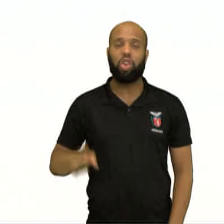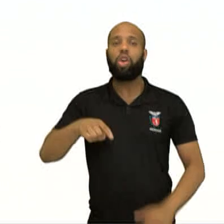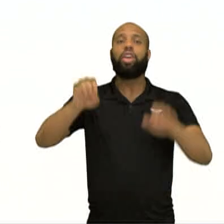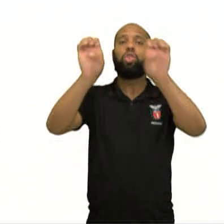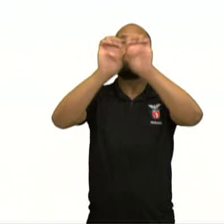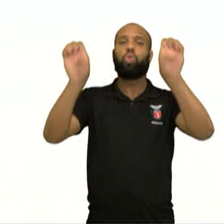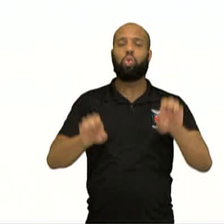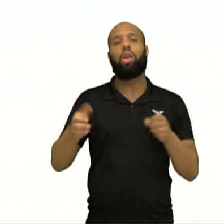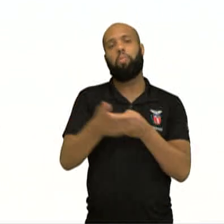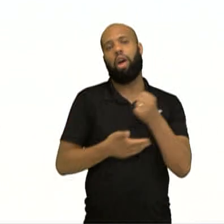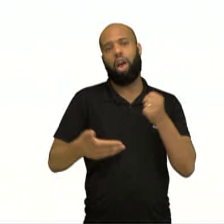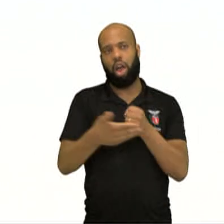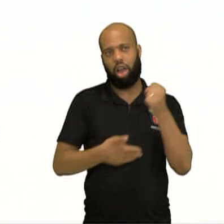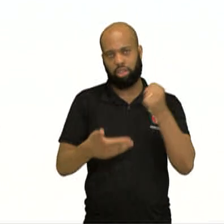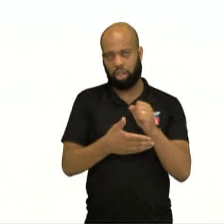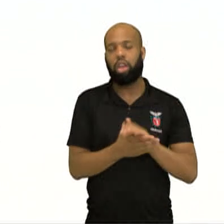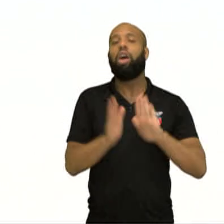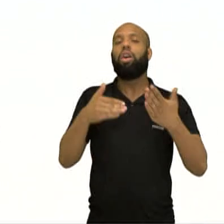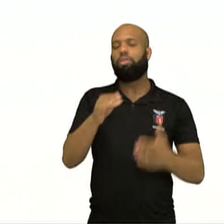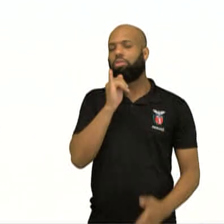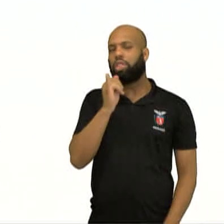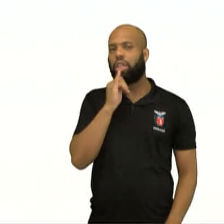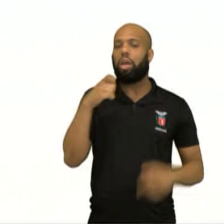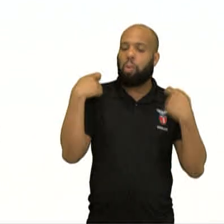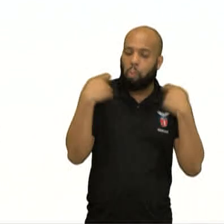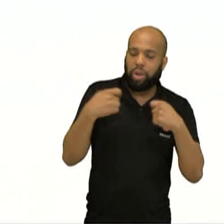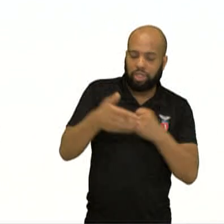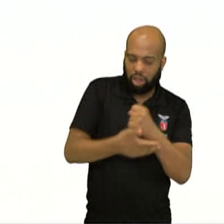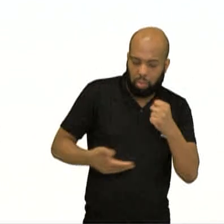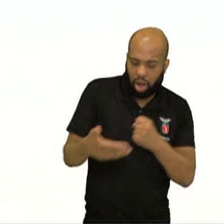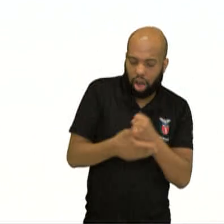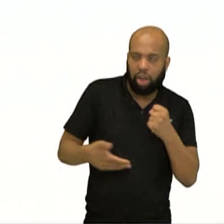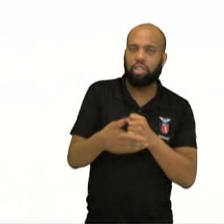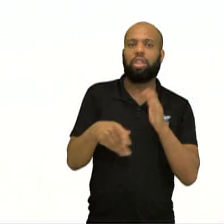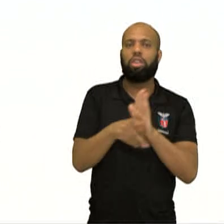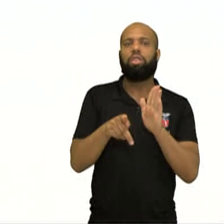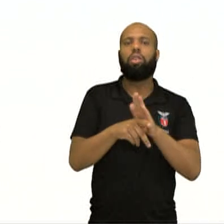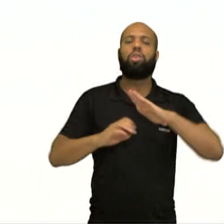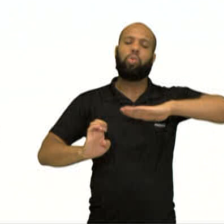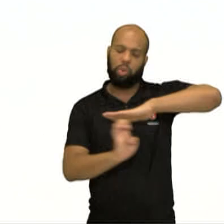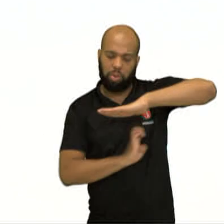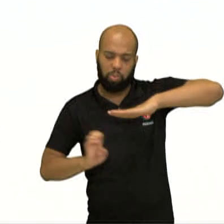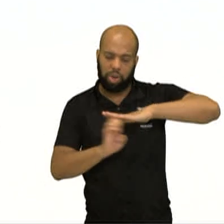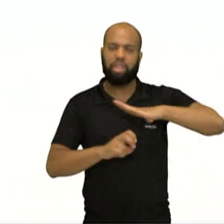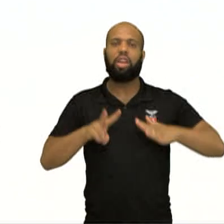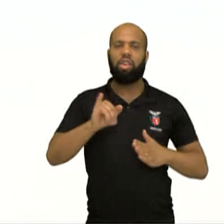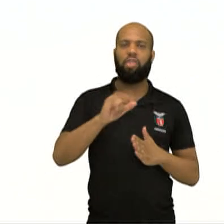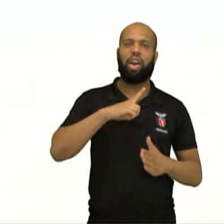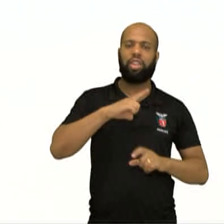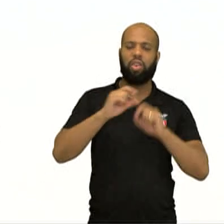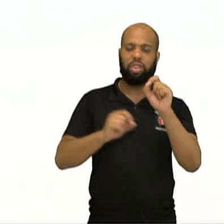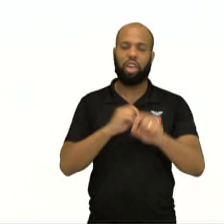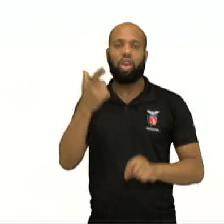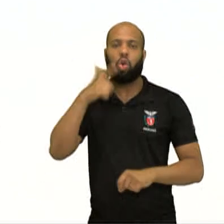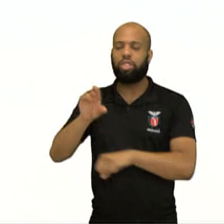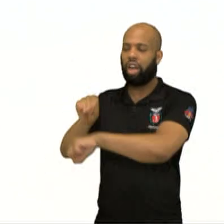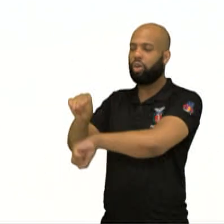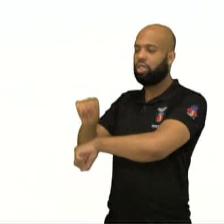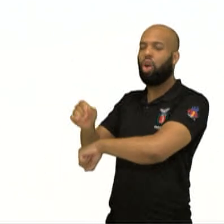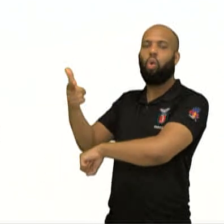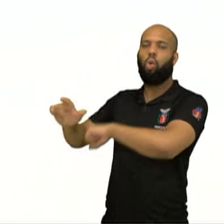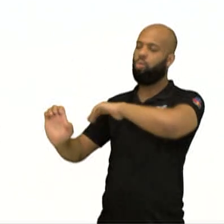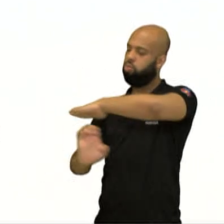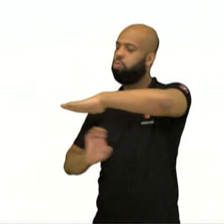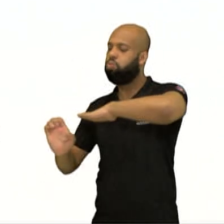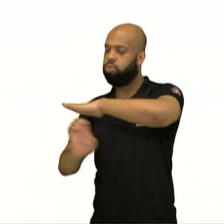assim infraestrutura? A necessidade básica de uma empresa criada para sustentar outras empresas. A base